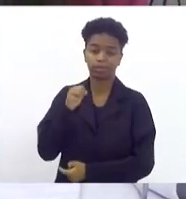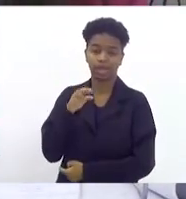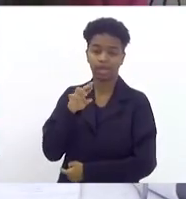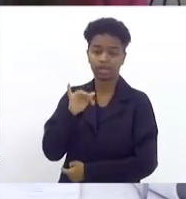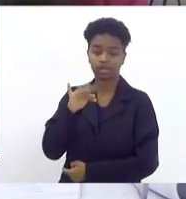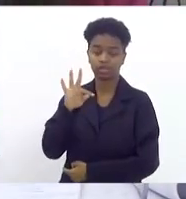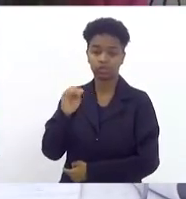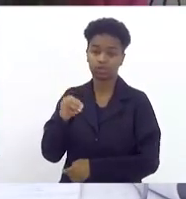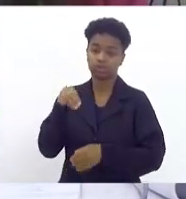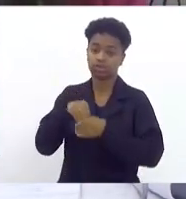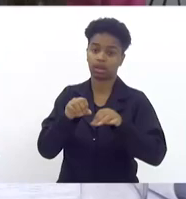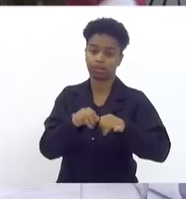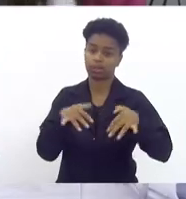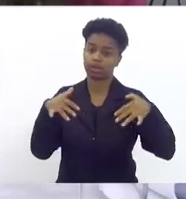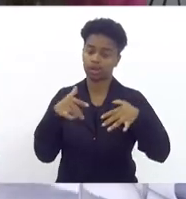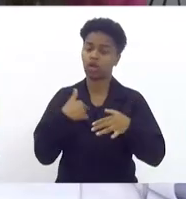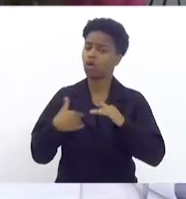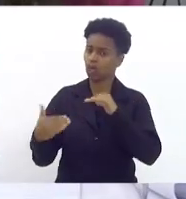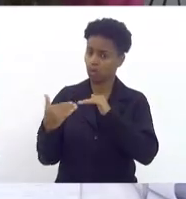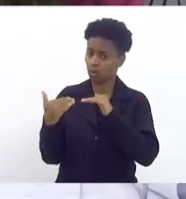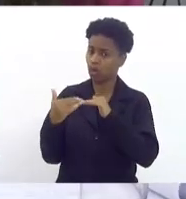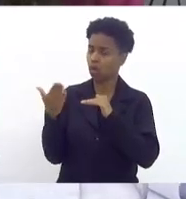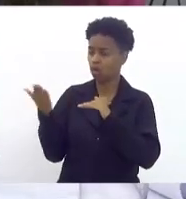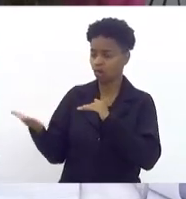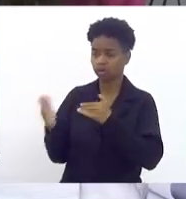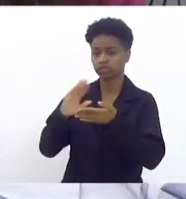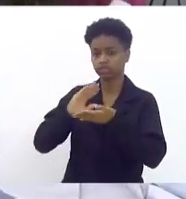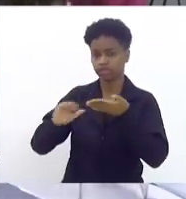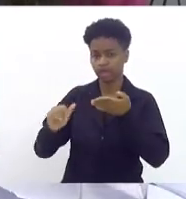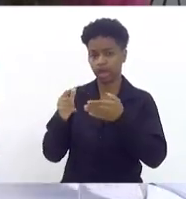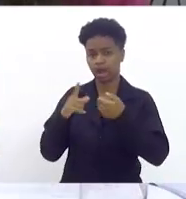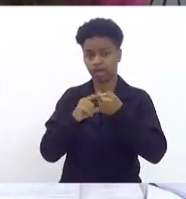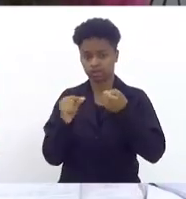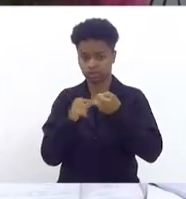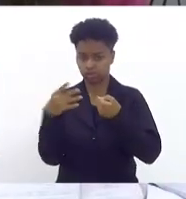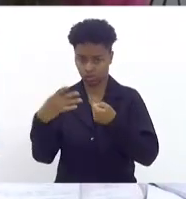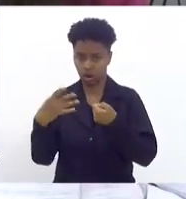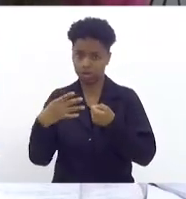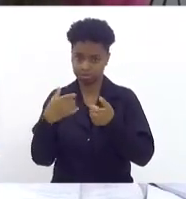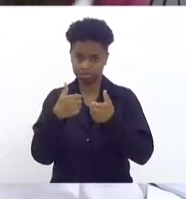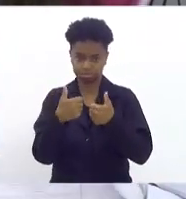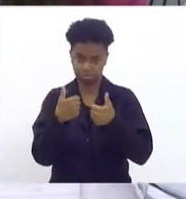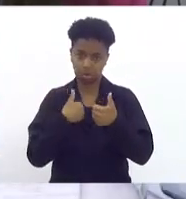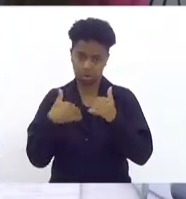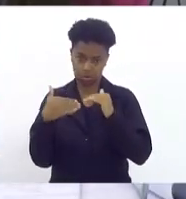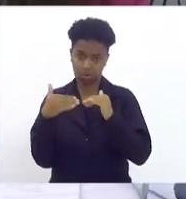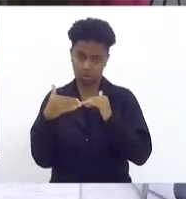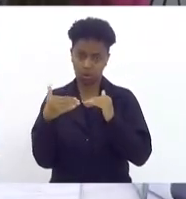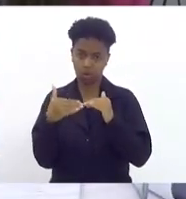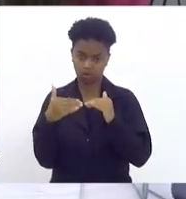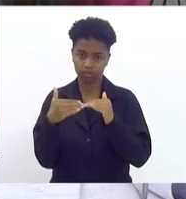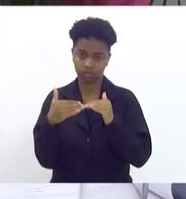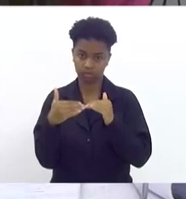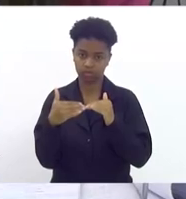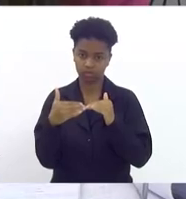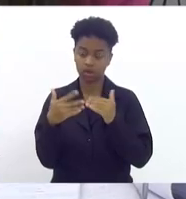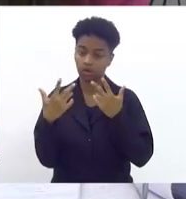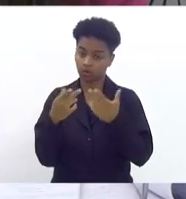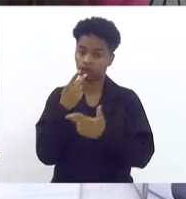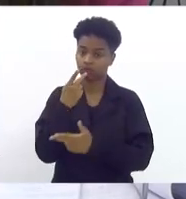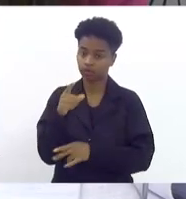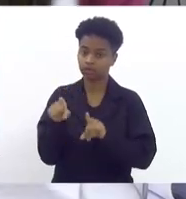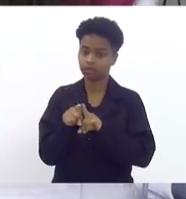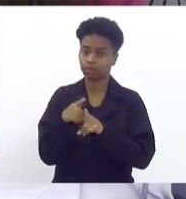E, mais uma vez, concordo até com a retirada do artigo 4º, como bem mencionou também o deputado